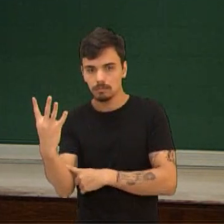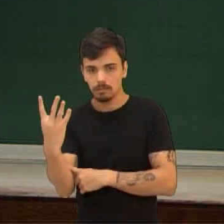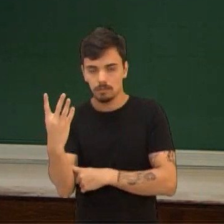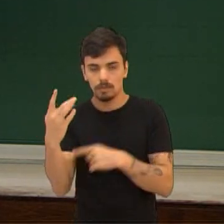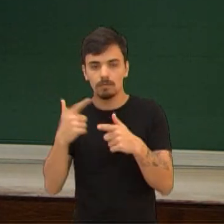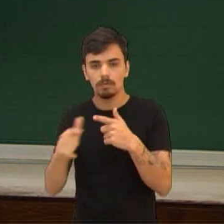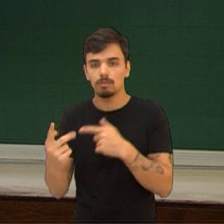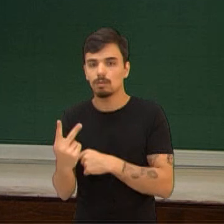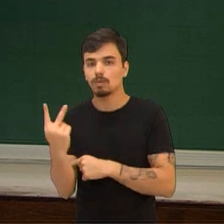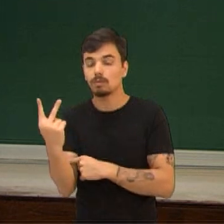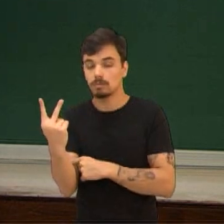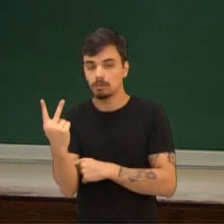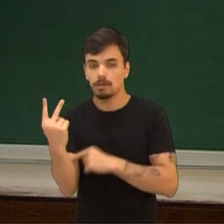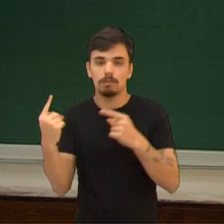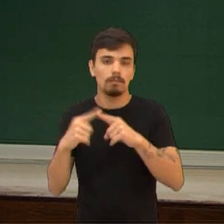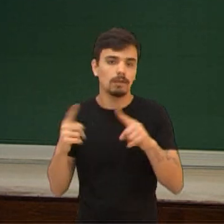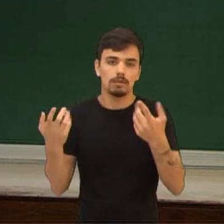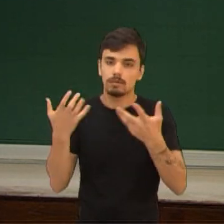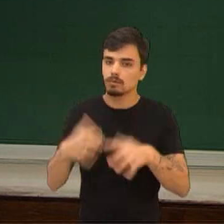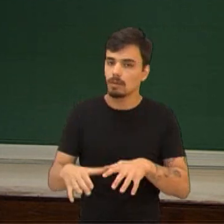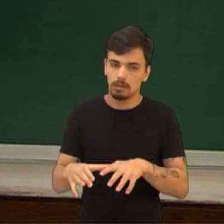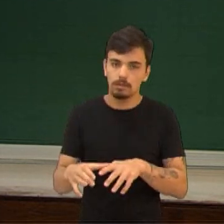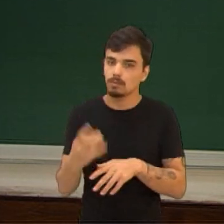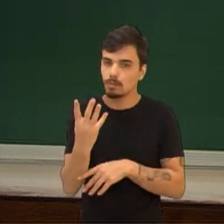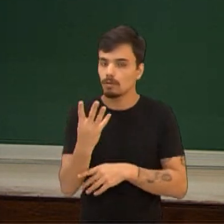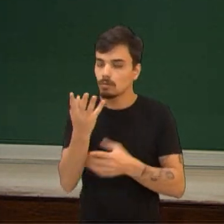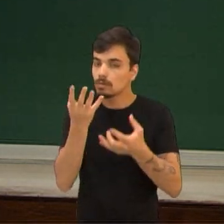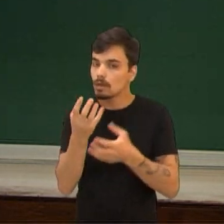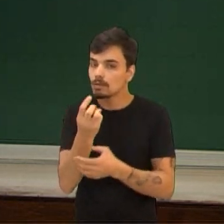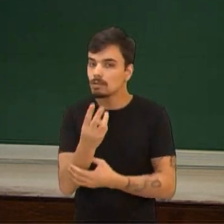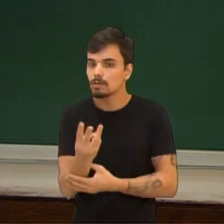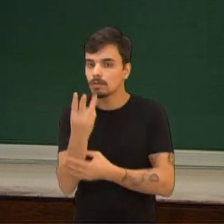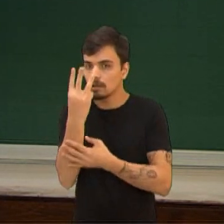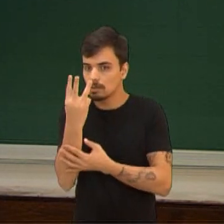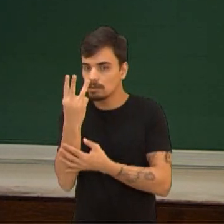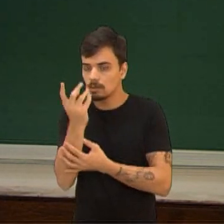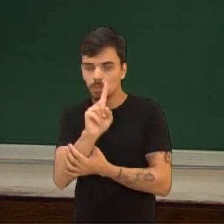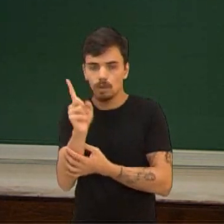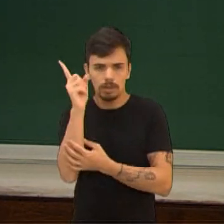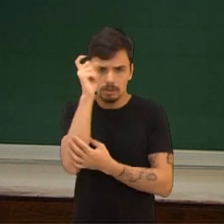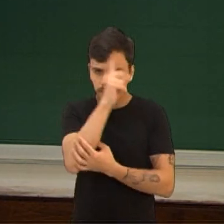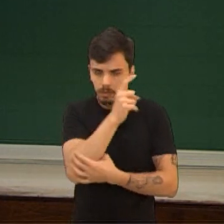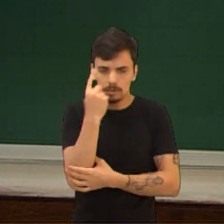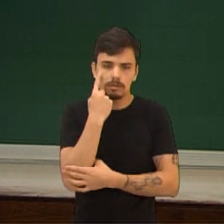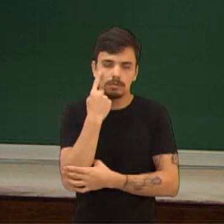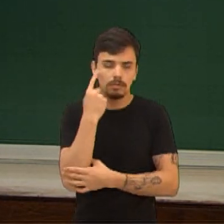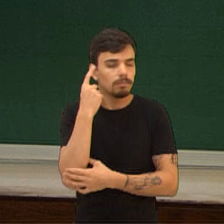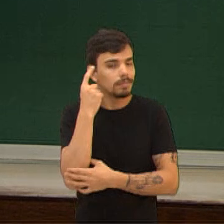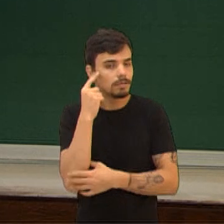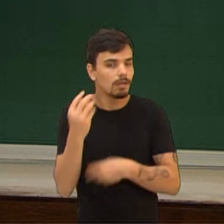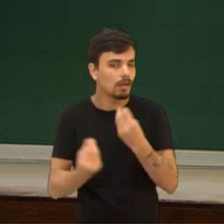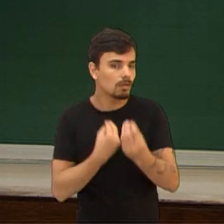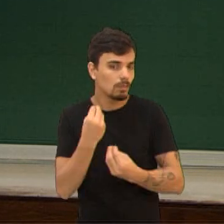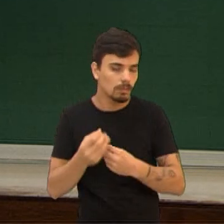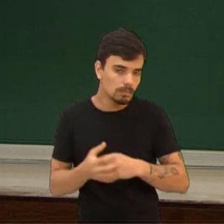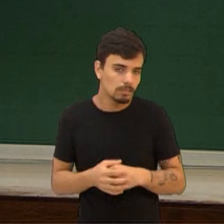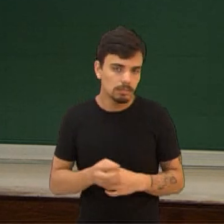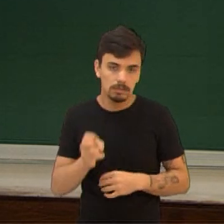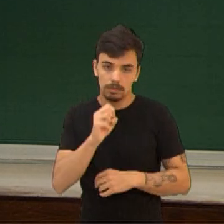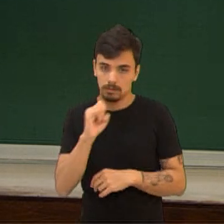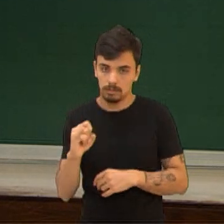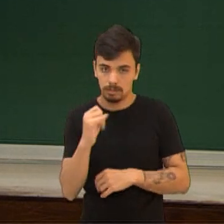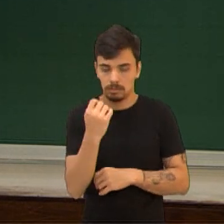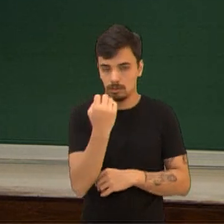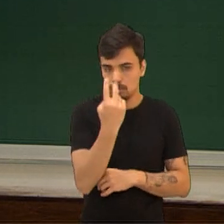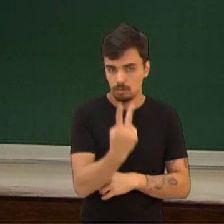por 2. Mas eu não quero para 4, eu quero para 3. Mas não é difícil você extrapolar aqui e pensar o seguinte, se para 2